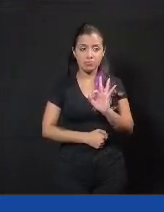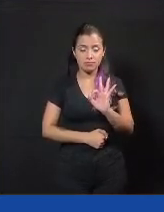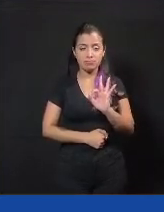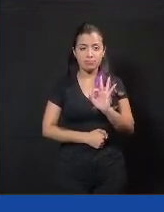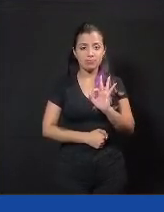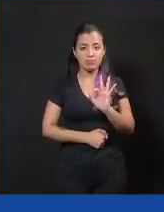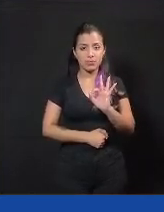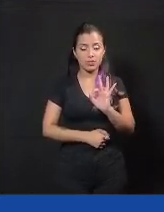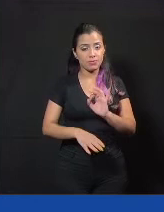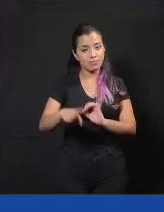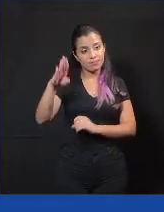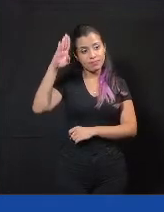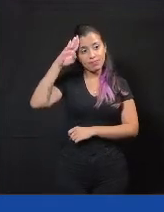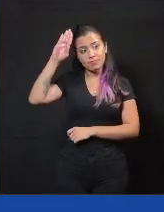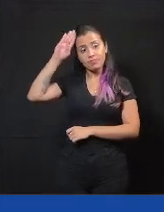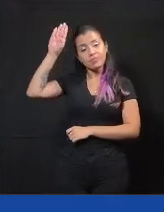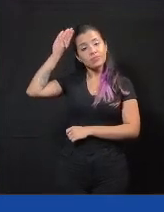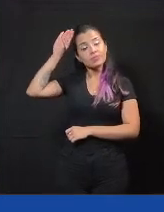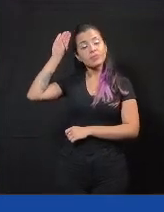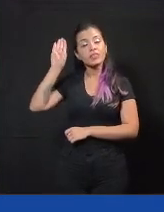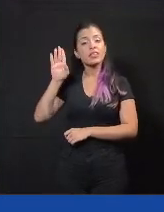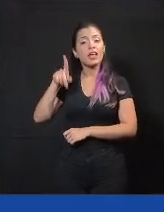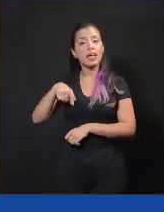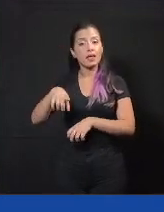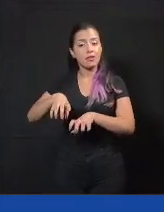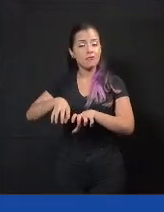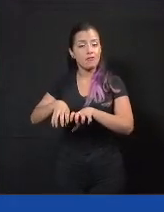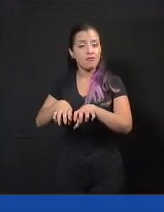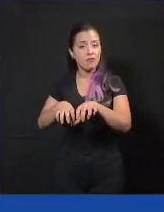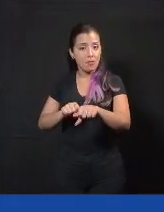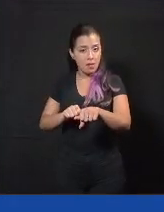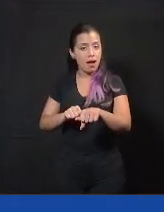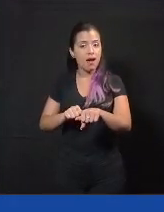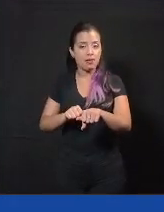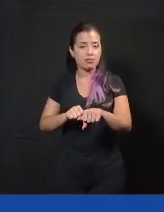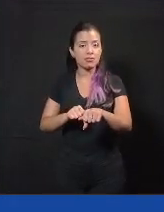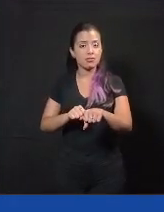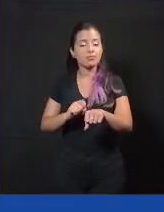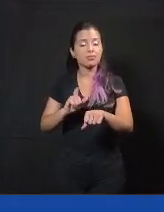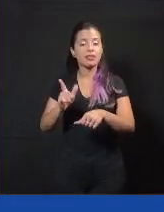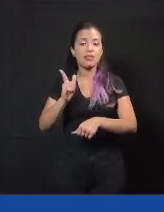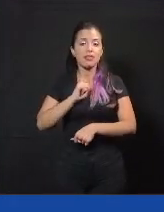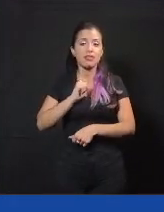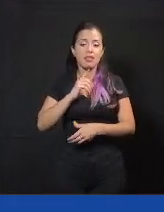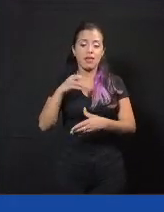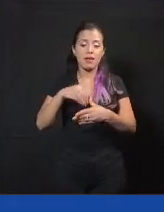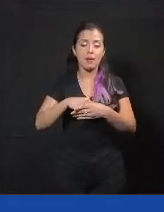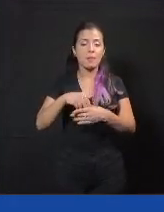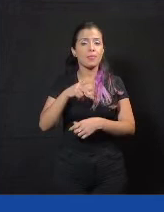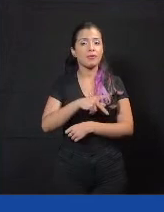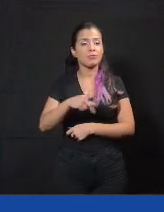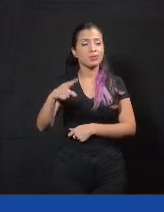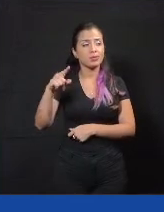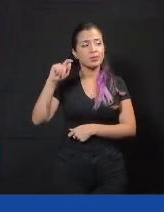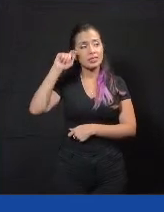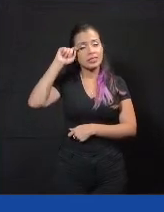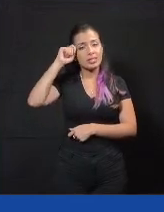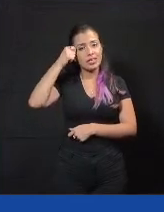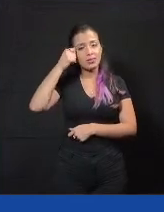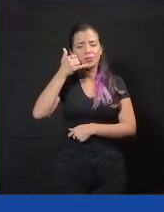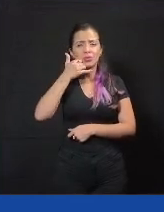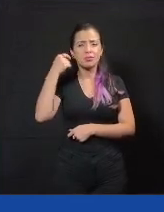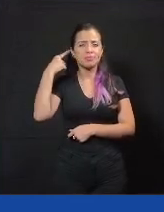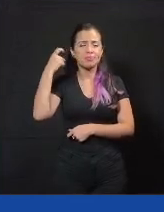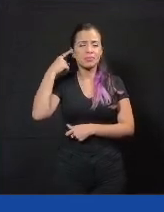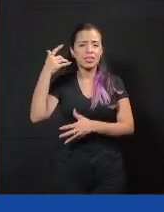né, é formada por professores negros. Se formos pensar quantos